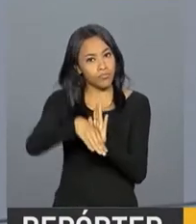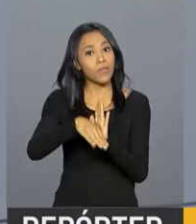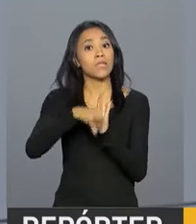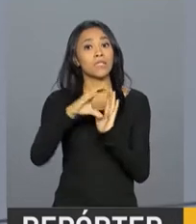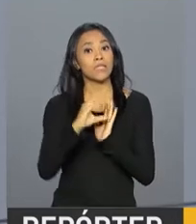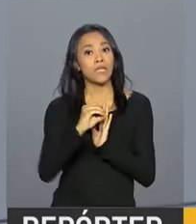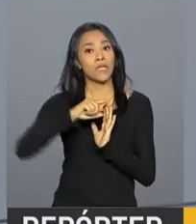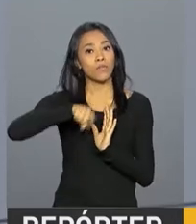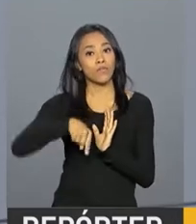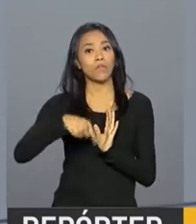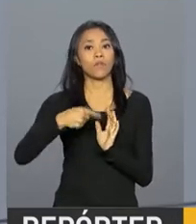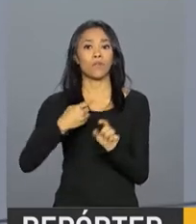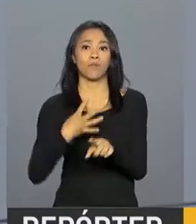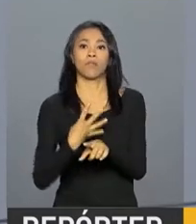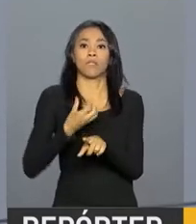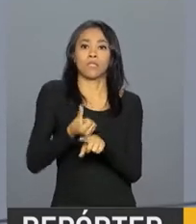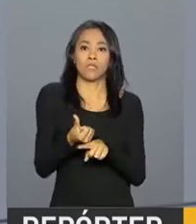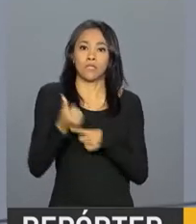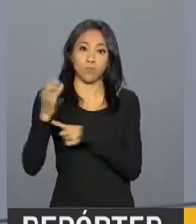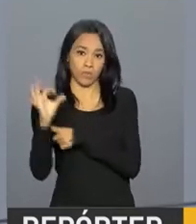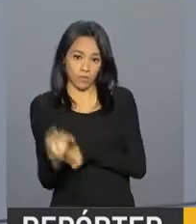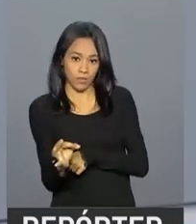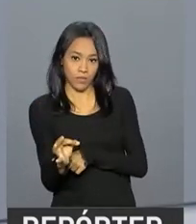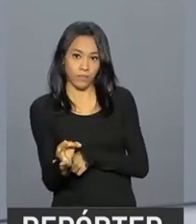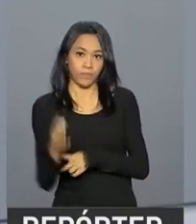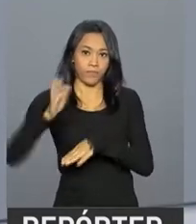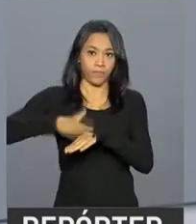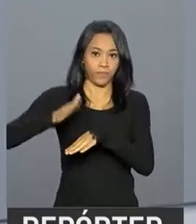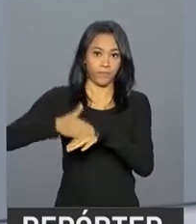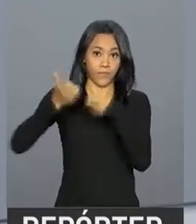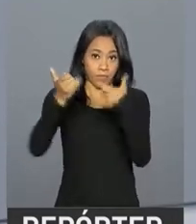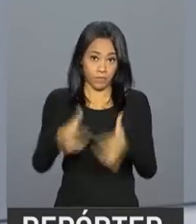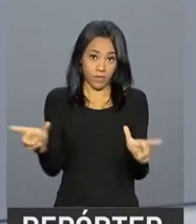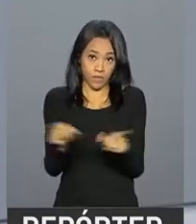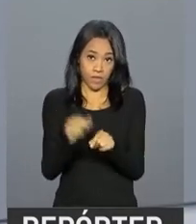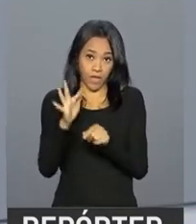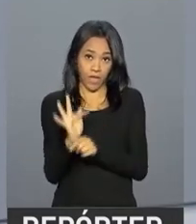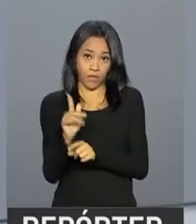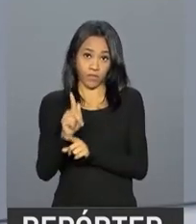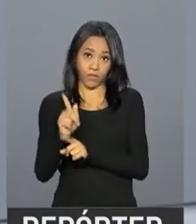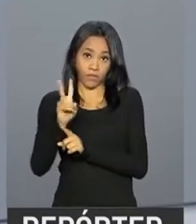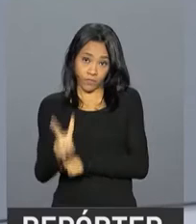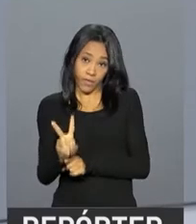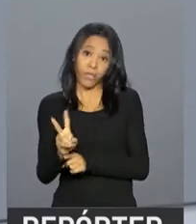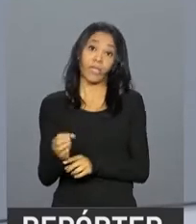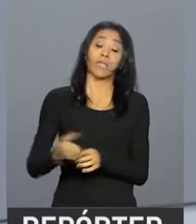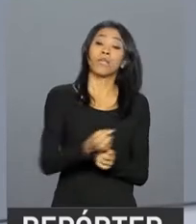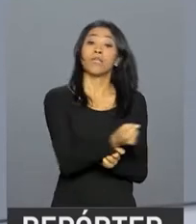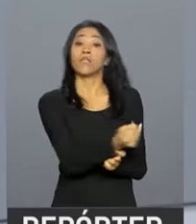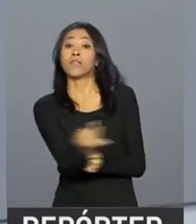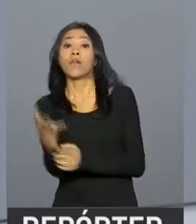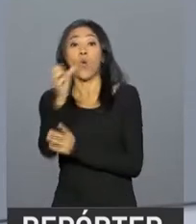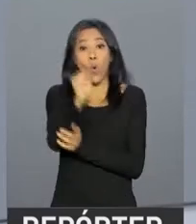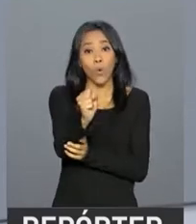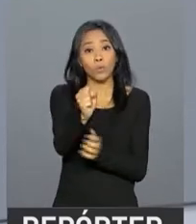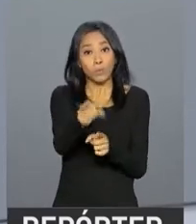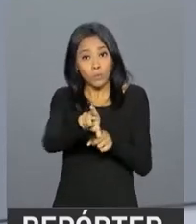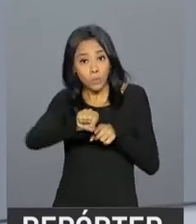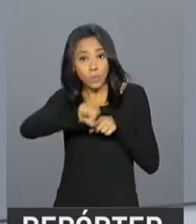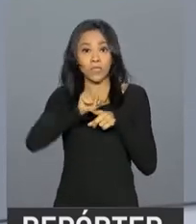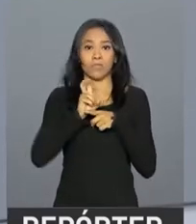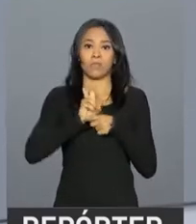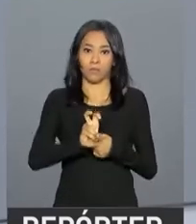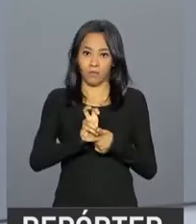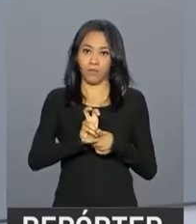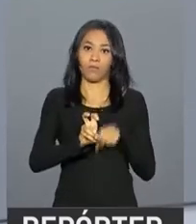para 0,46 por cento de acordo com a fundação getúlio vargas cinco das oito classes de despesas que compõem